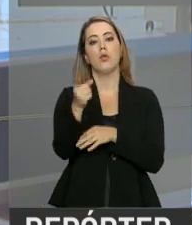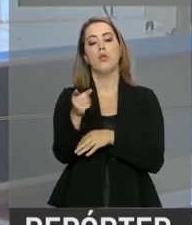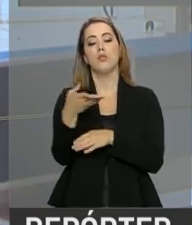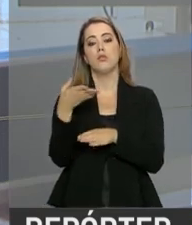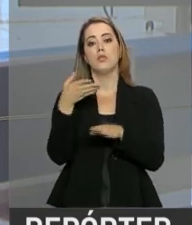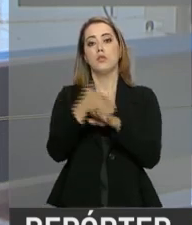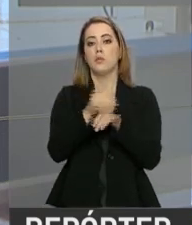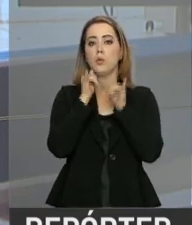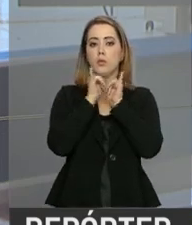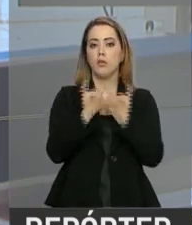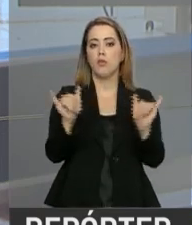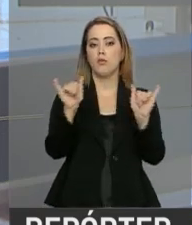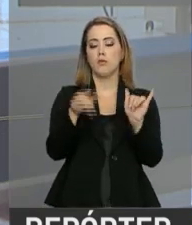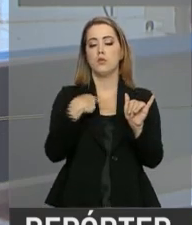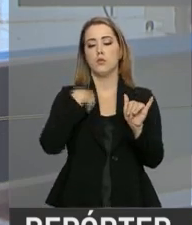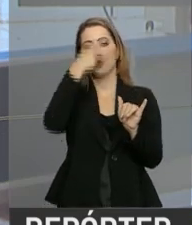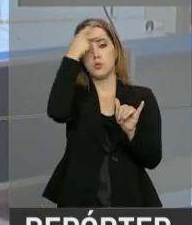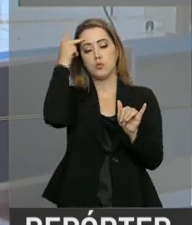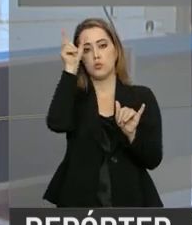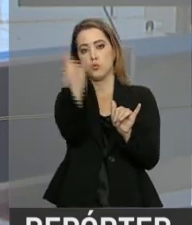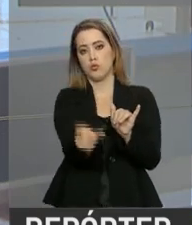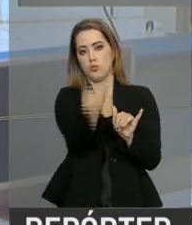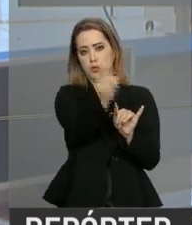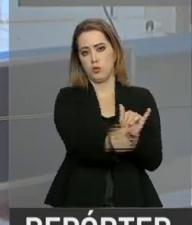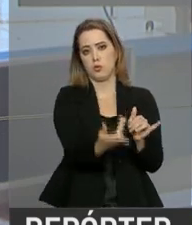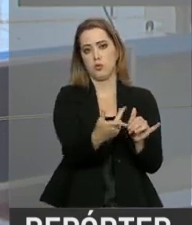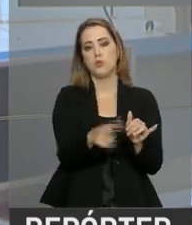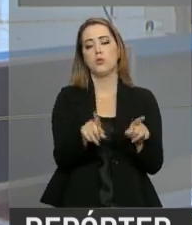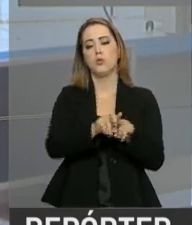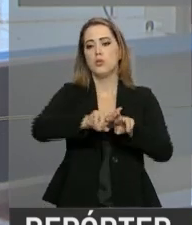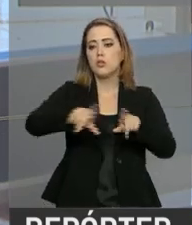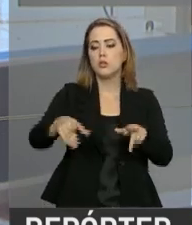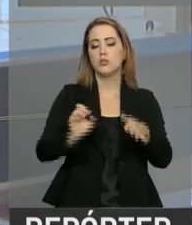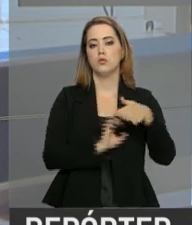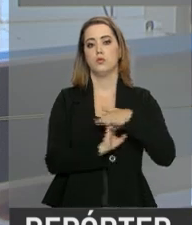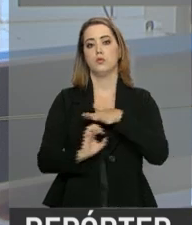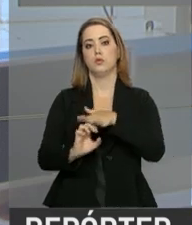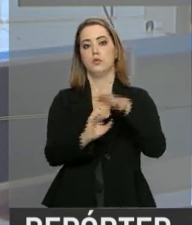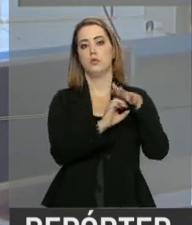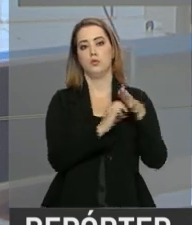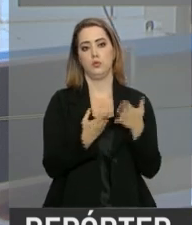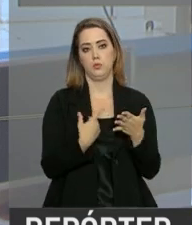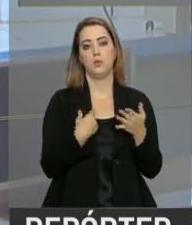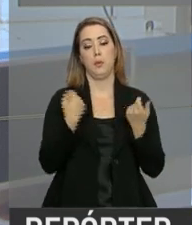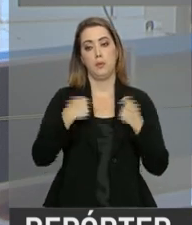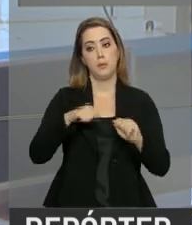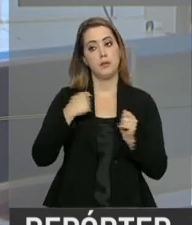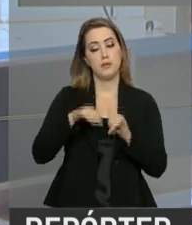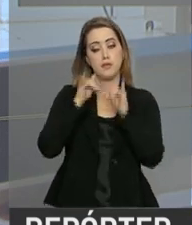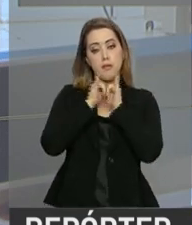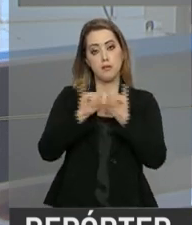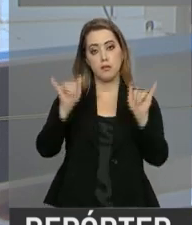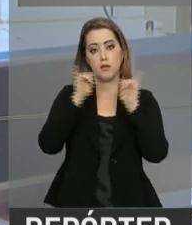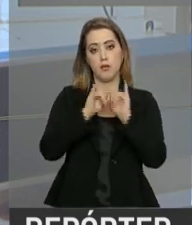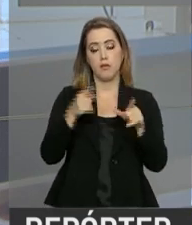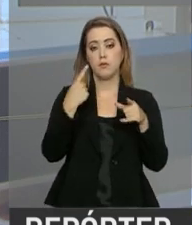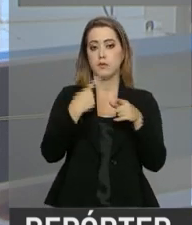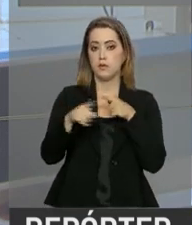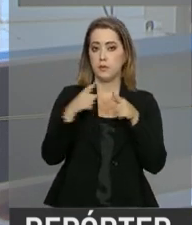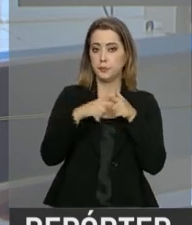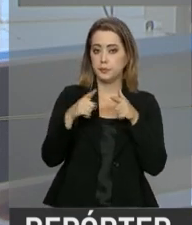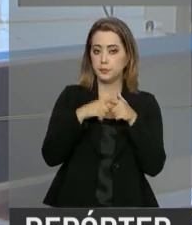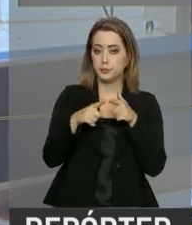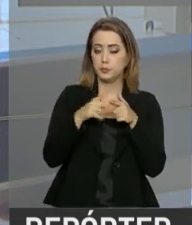empresas a medida tem como principal objetivo aceitar a situação de brasileiros ou residentes no Brasil que tenham no